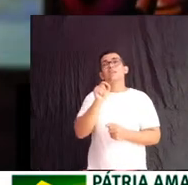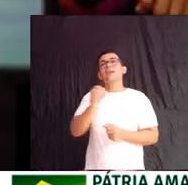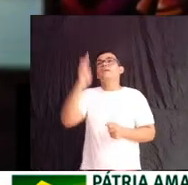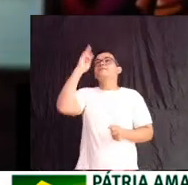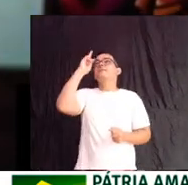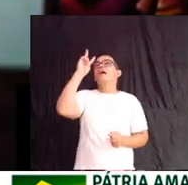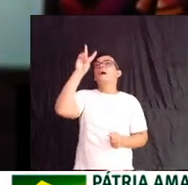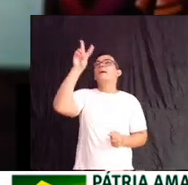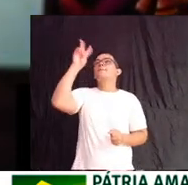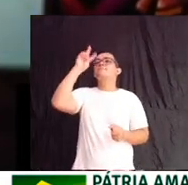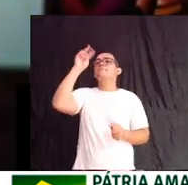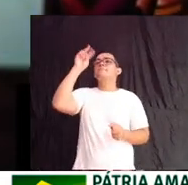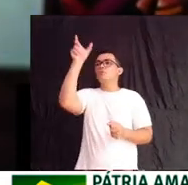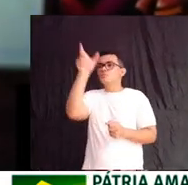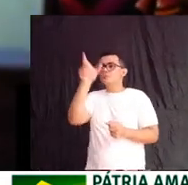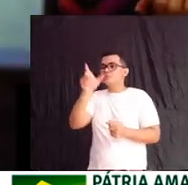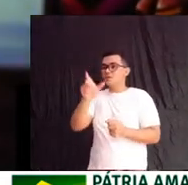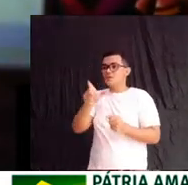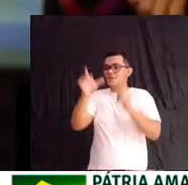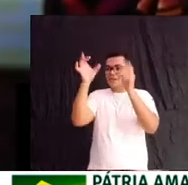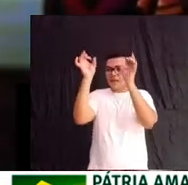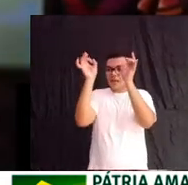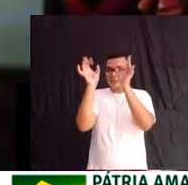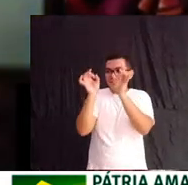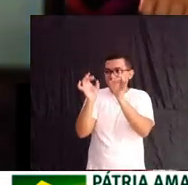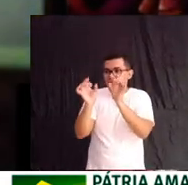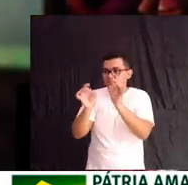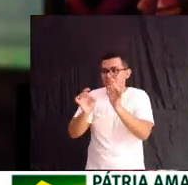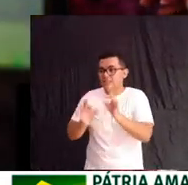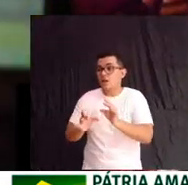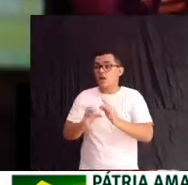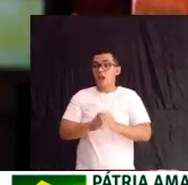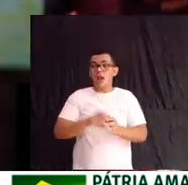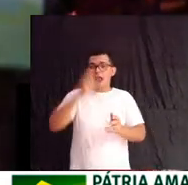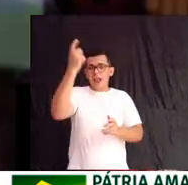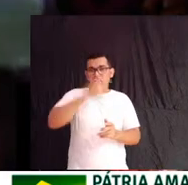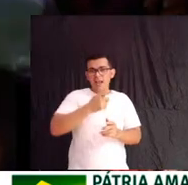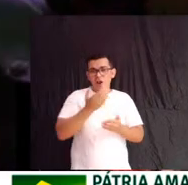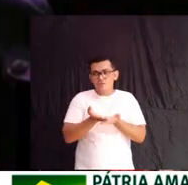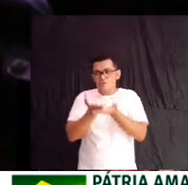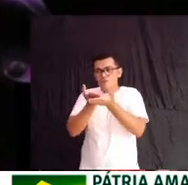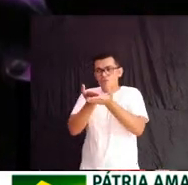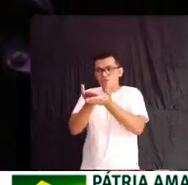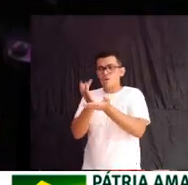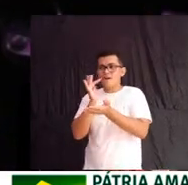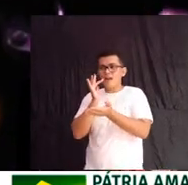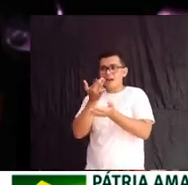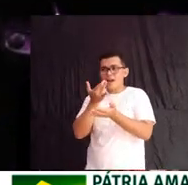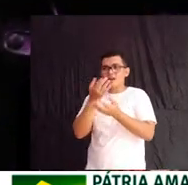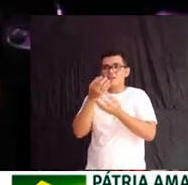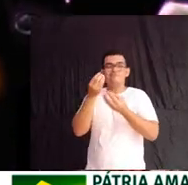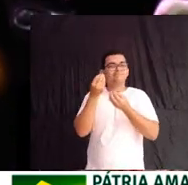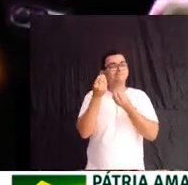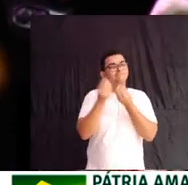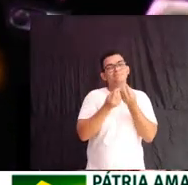Lembro do seu jeito, não te trago ouro.